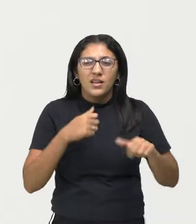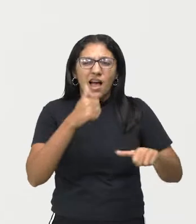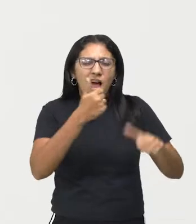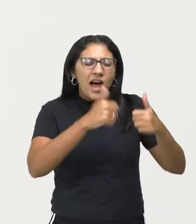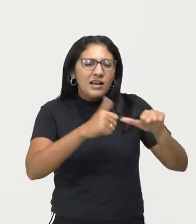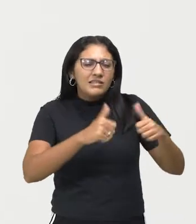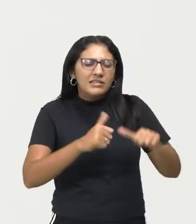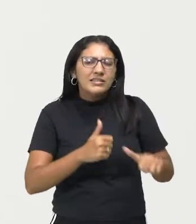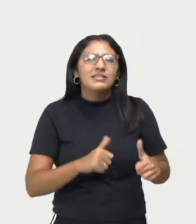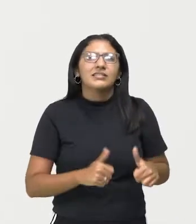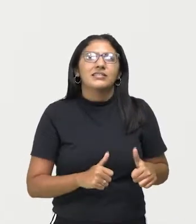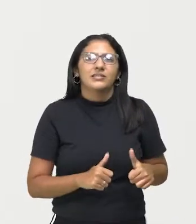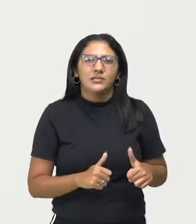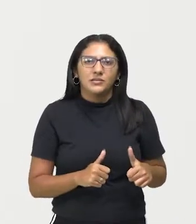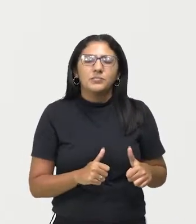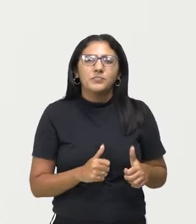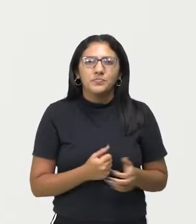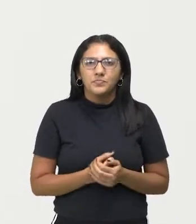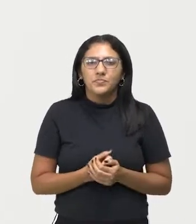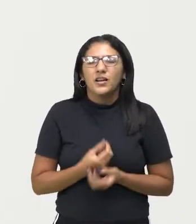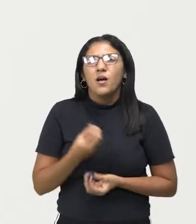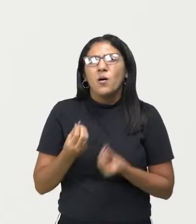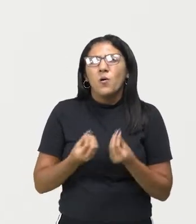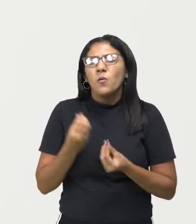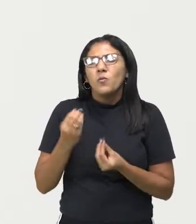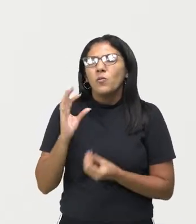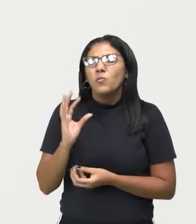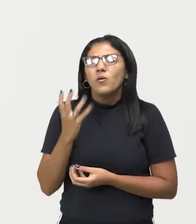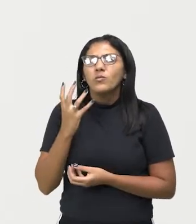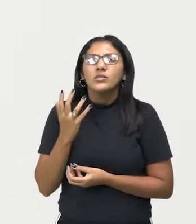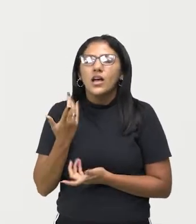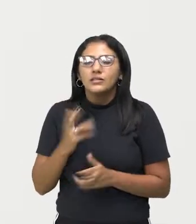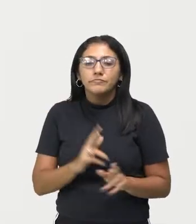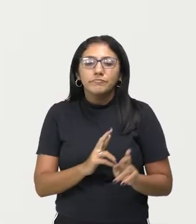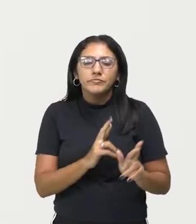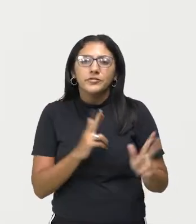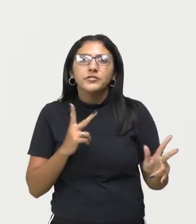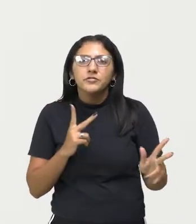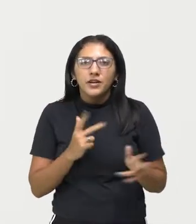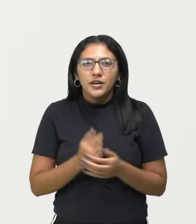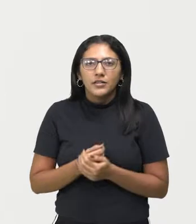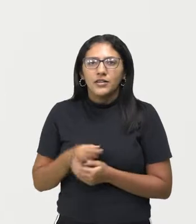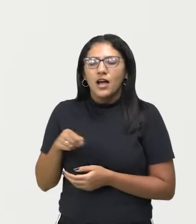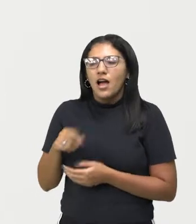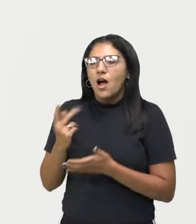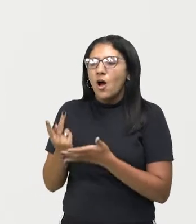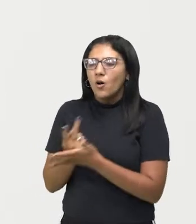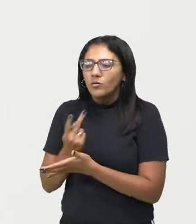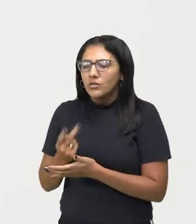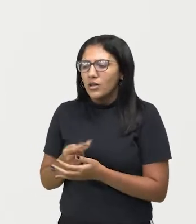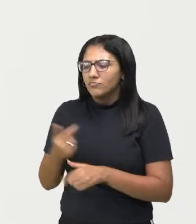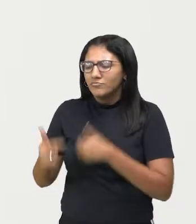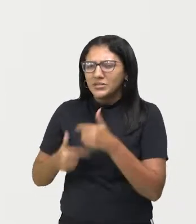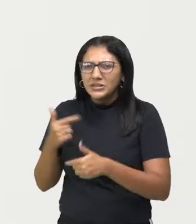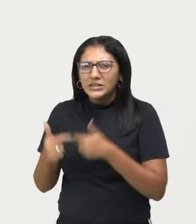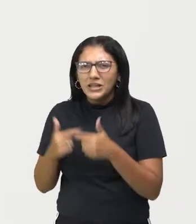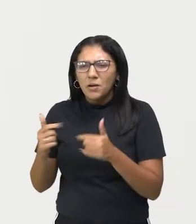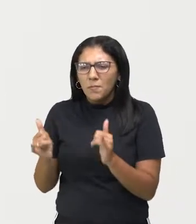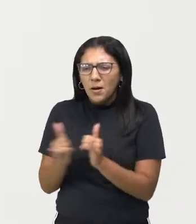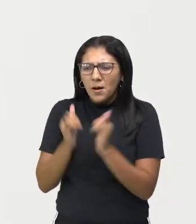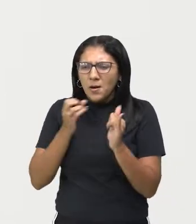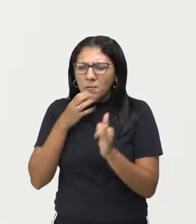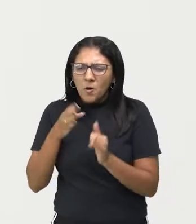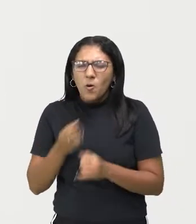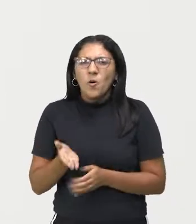a disparidade, ou seja, qual seria a diferença entre os custos e os benefícios da construção de uma hidrelétrica